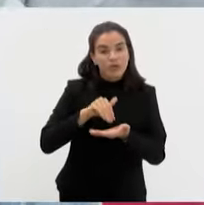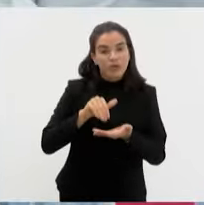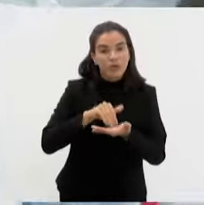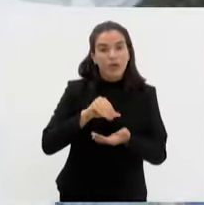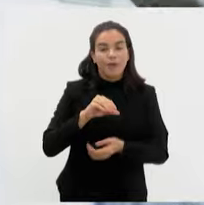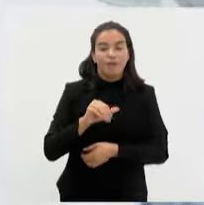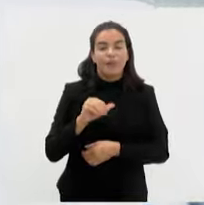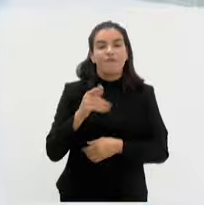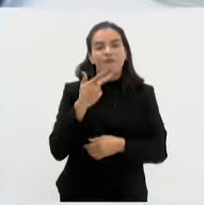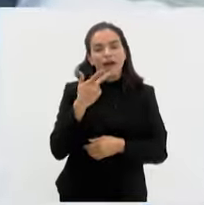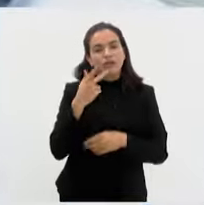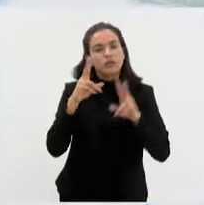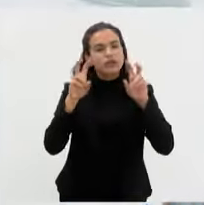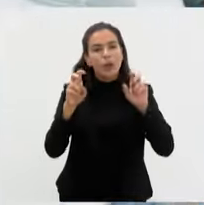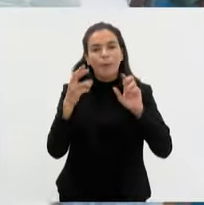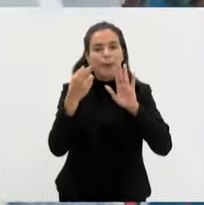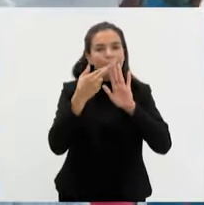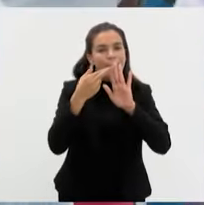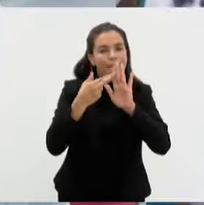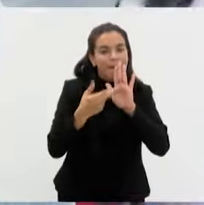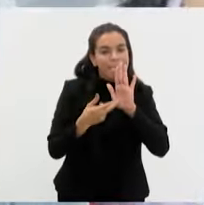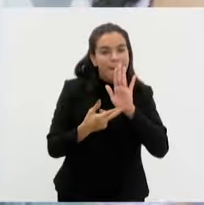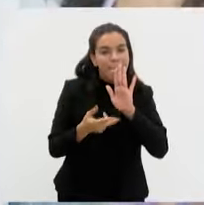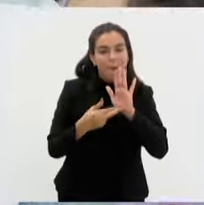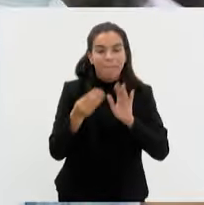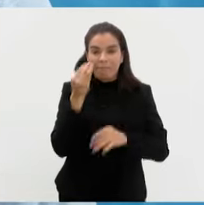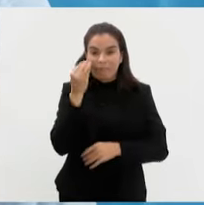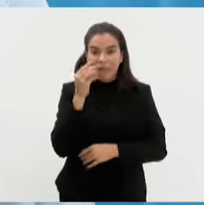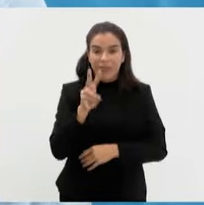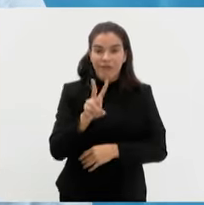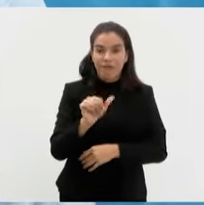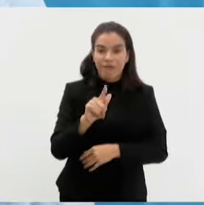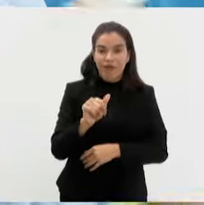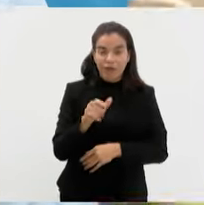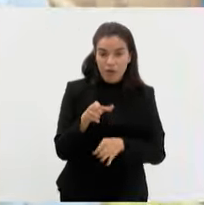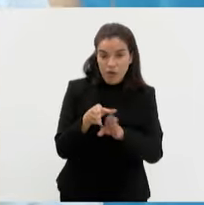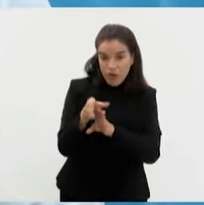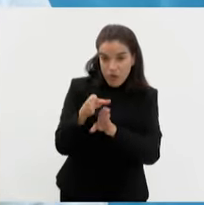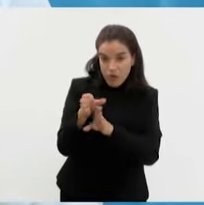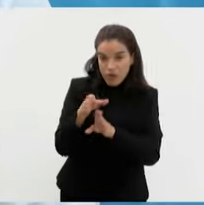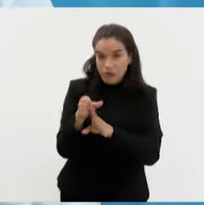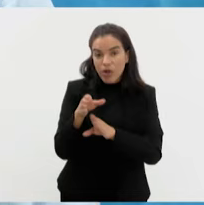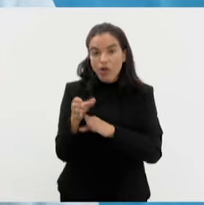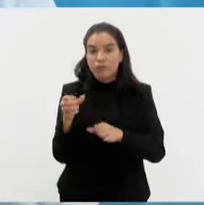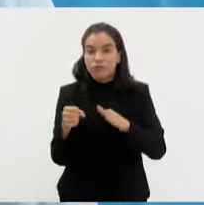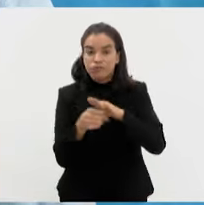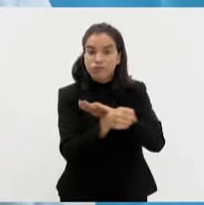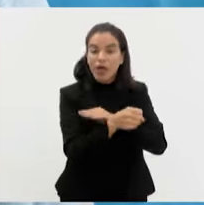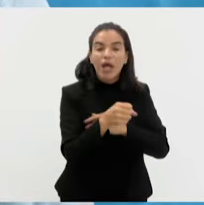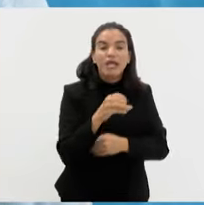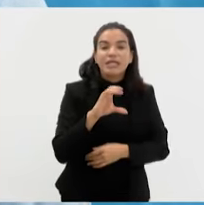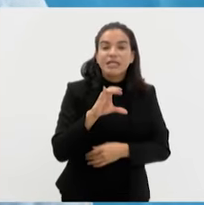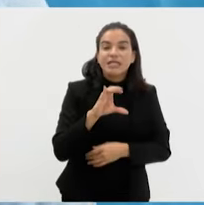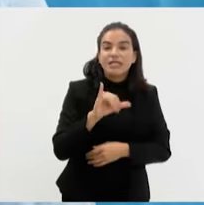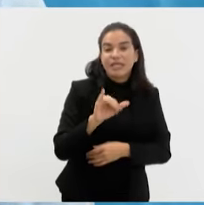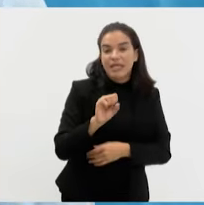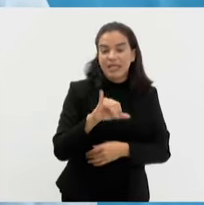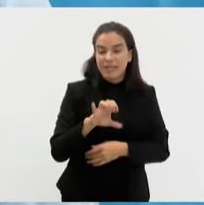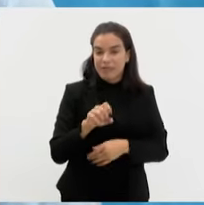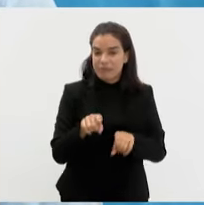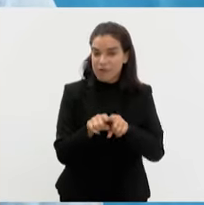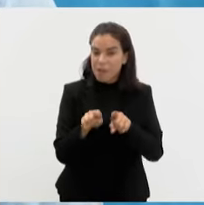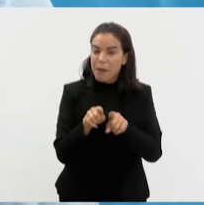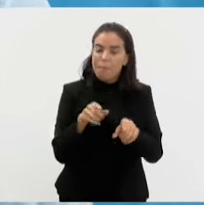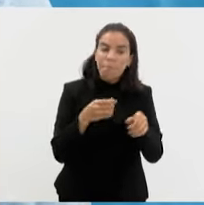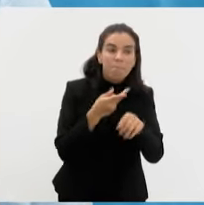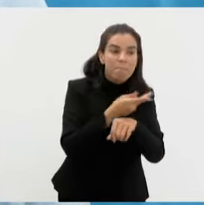Monteiro detalha quais os requisitos para concorrer às vagas. Eu aconselho ele ir no cine mais próximo, onde nessa rede social ele pega